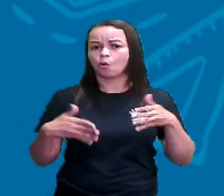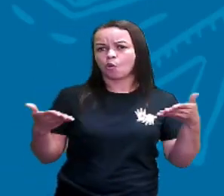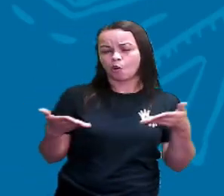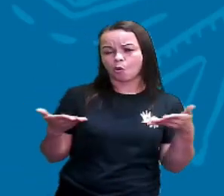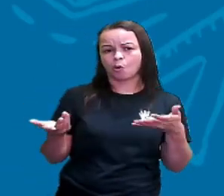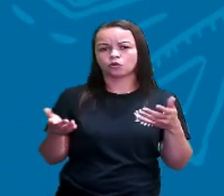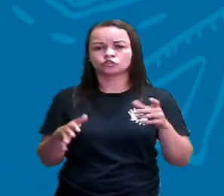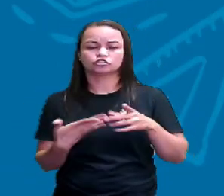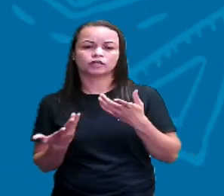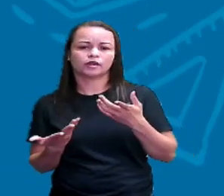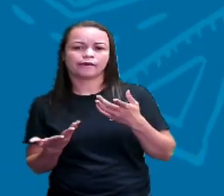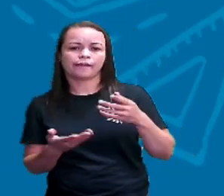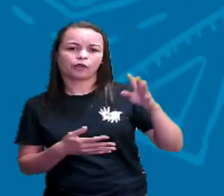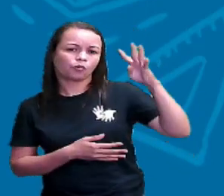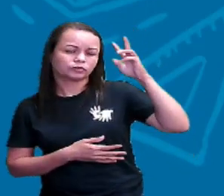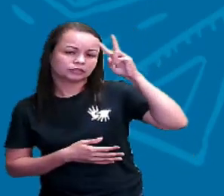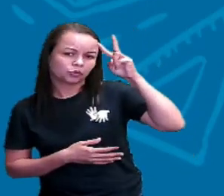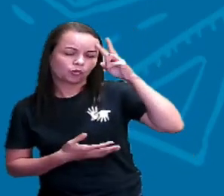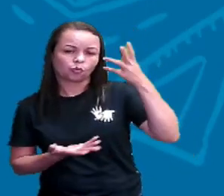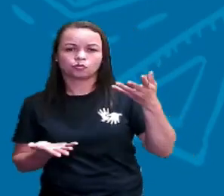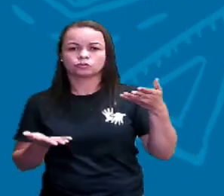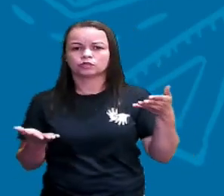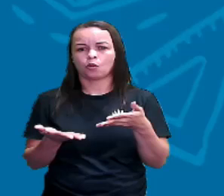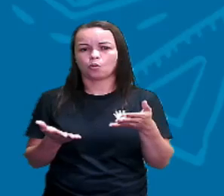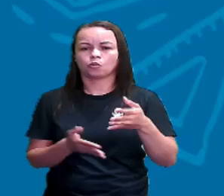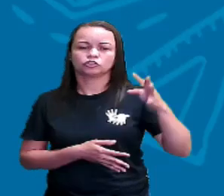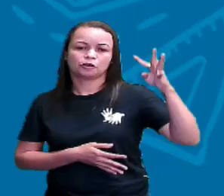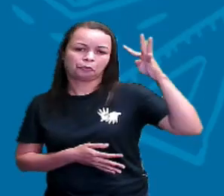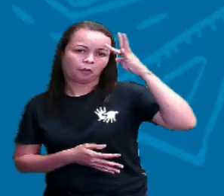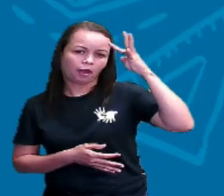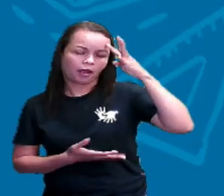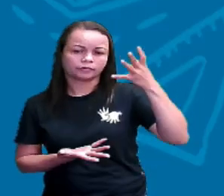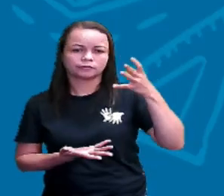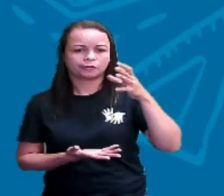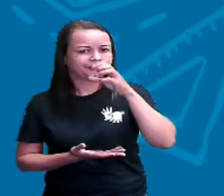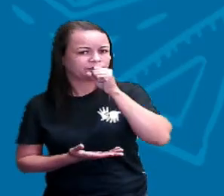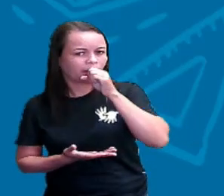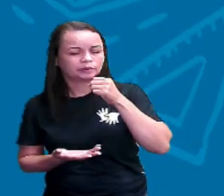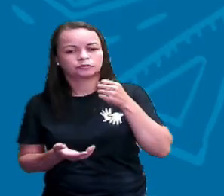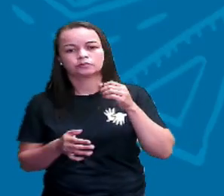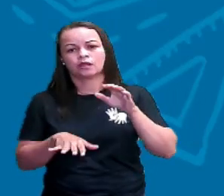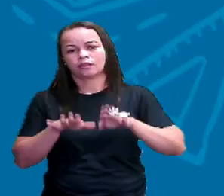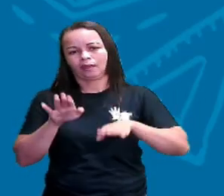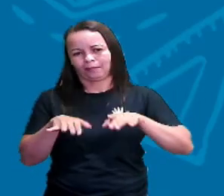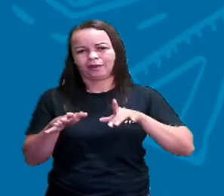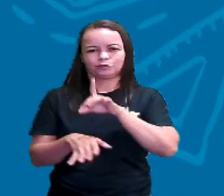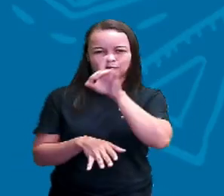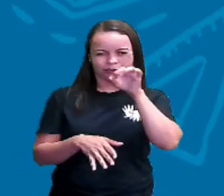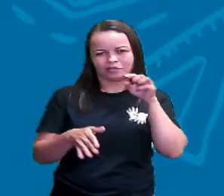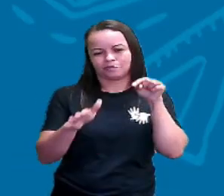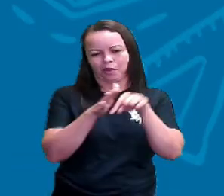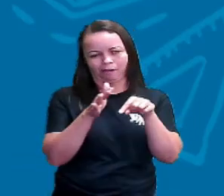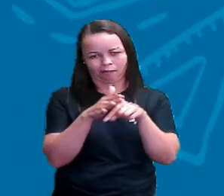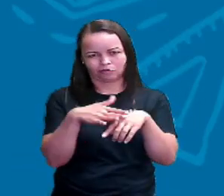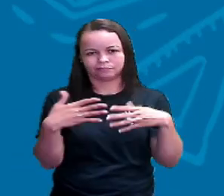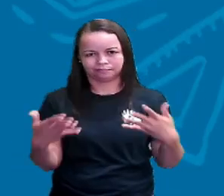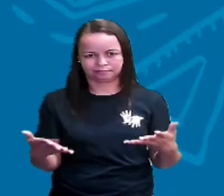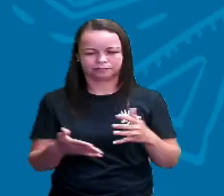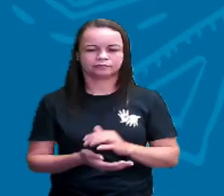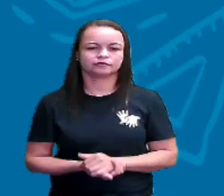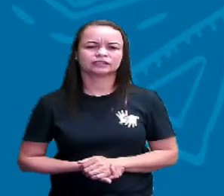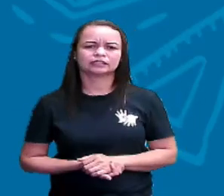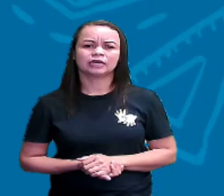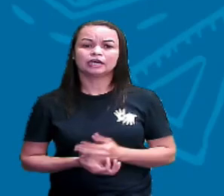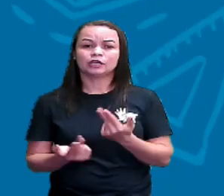ou martes, ou sábado. Depende do dia que a gente está fazendo a pergunta, né? A mesma coisa para amanhã.